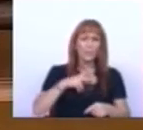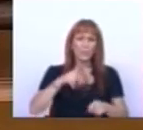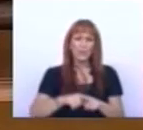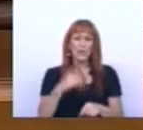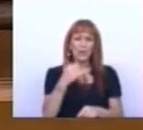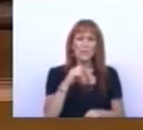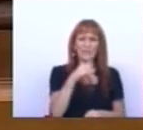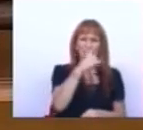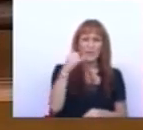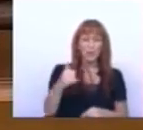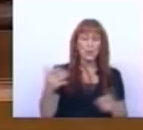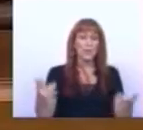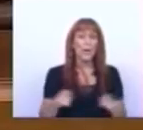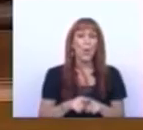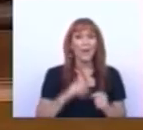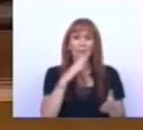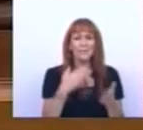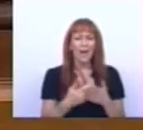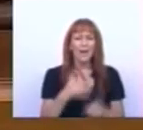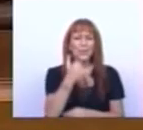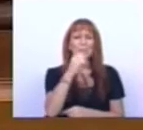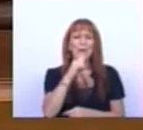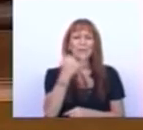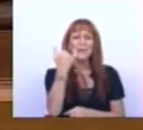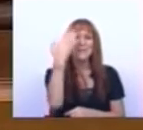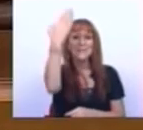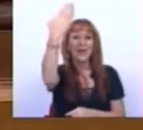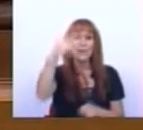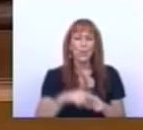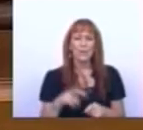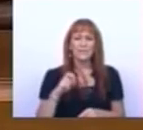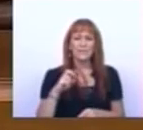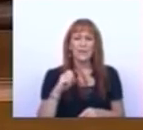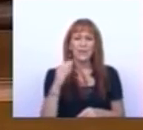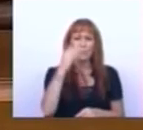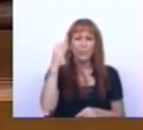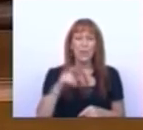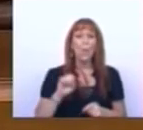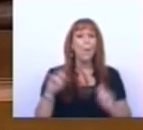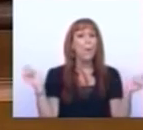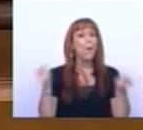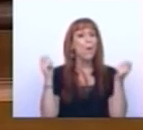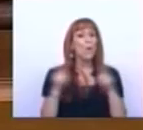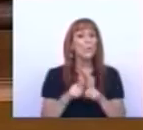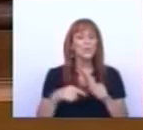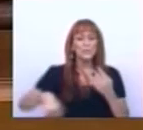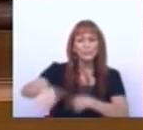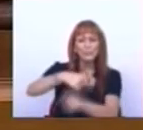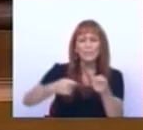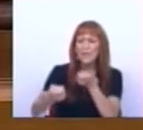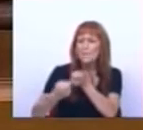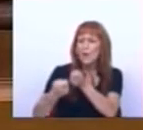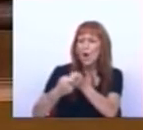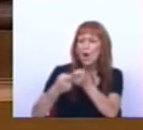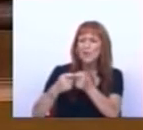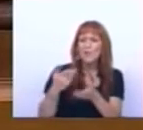em 2022, para chegarmos a 2027 aos 30%. Ou da promoção dos circuitos curtos de